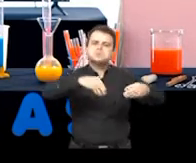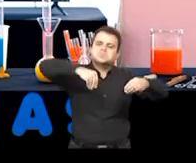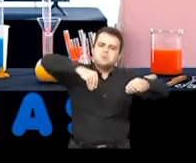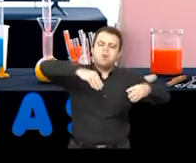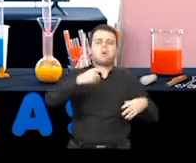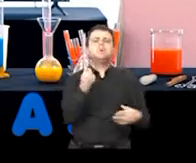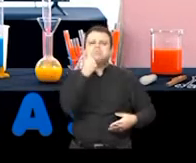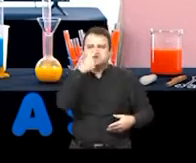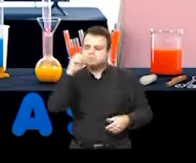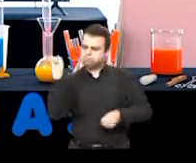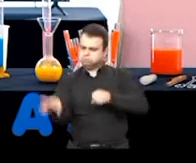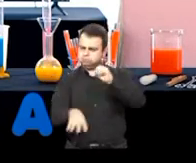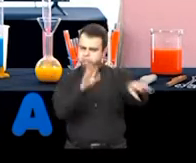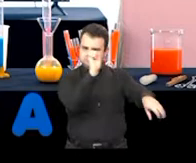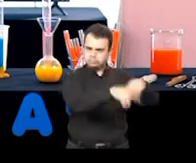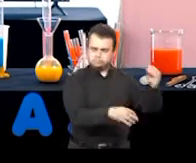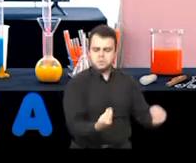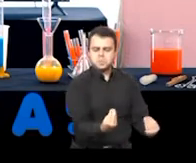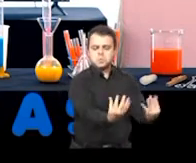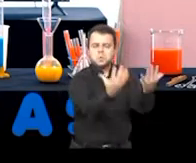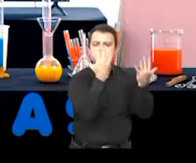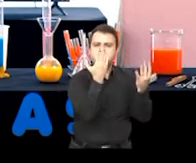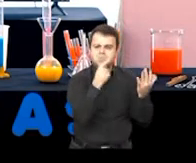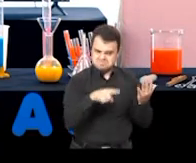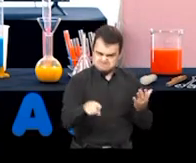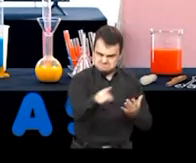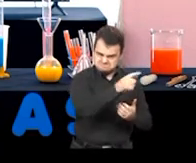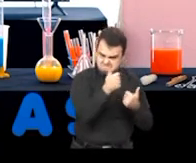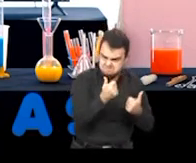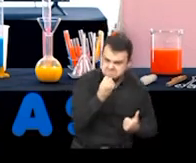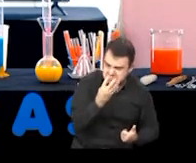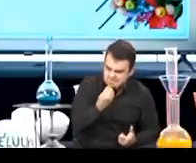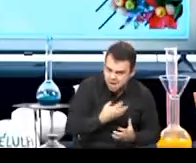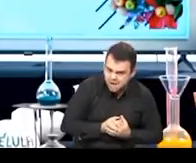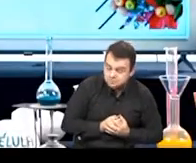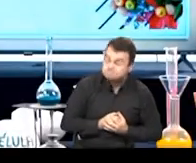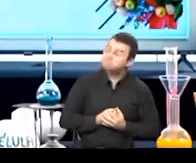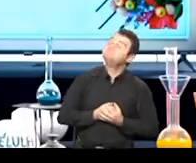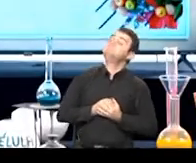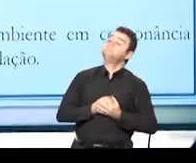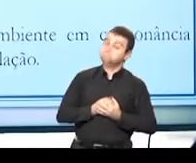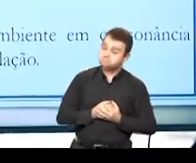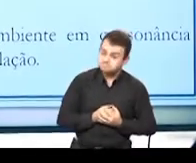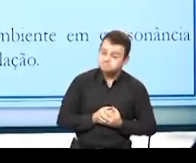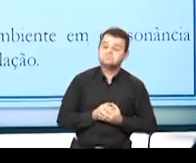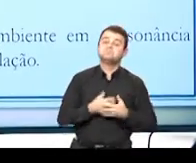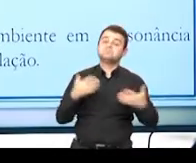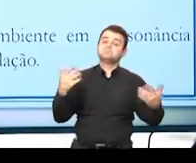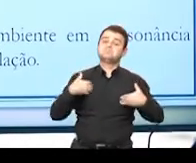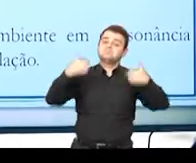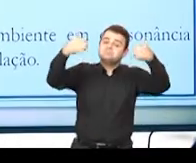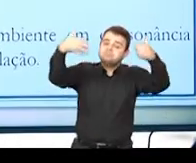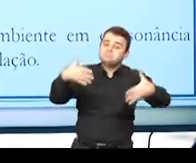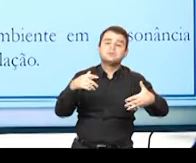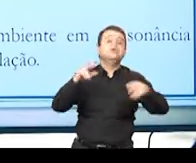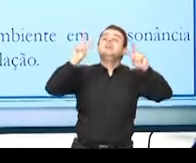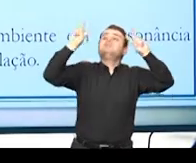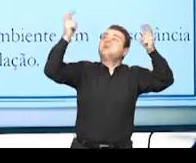que os alimentos eles vão ser bons para nós comermos nessa situação? Pois então, eu falo para vocês